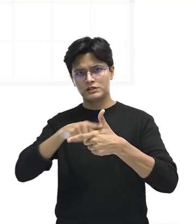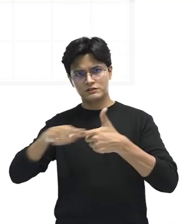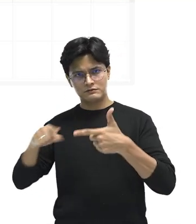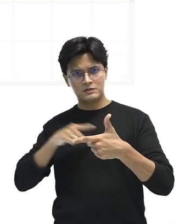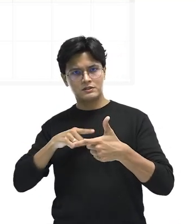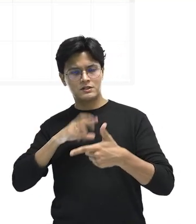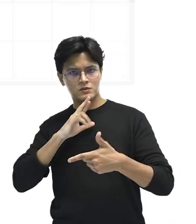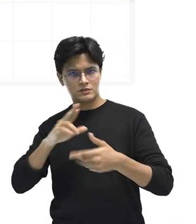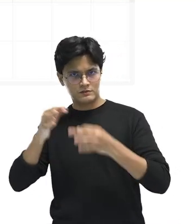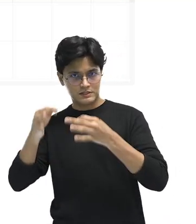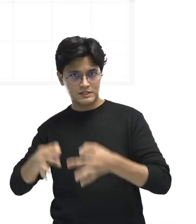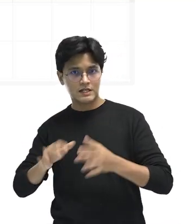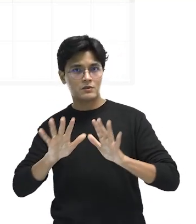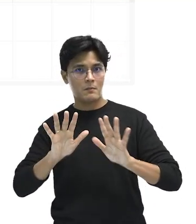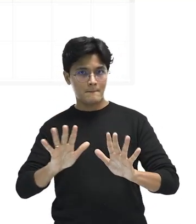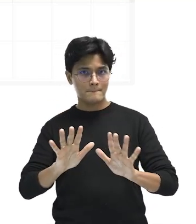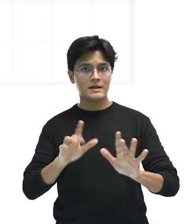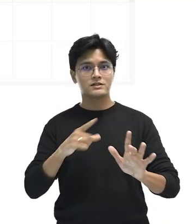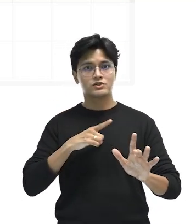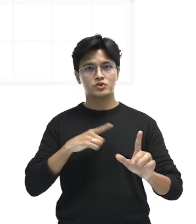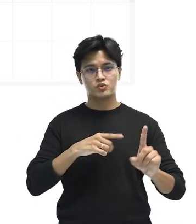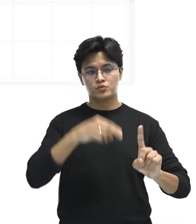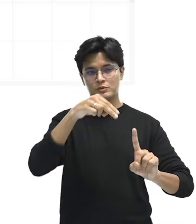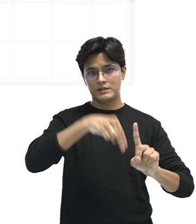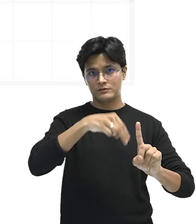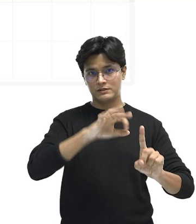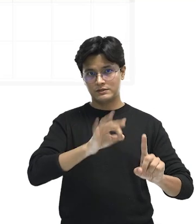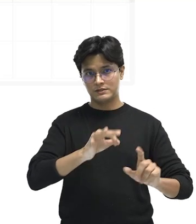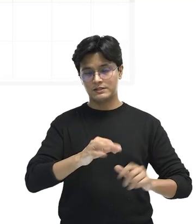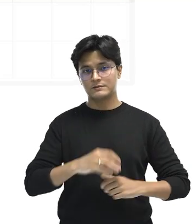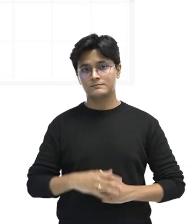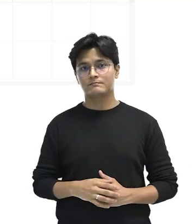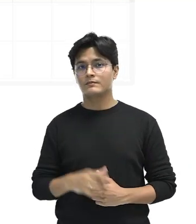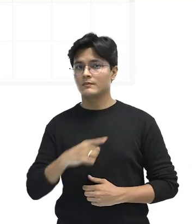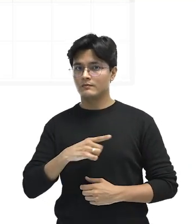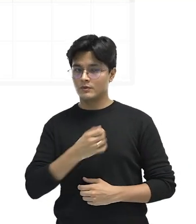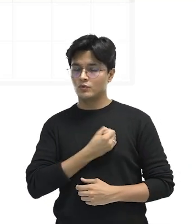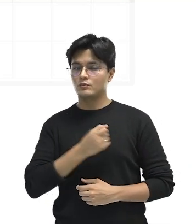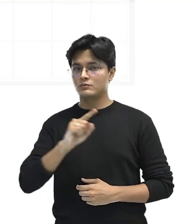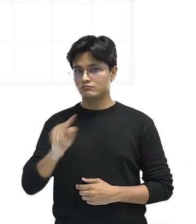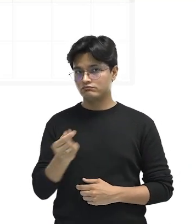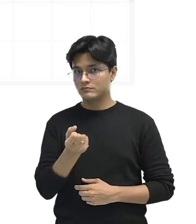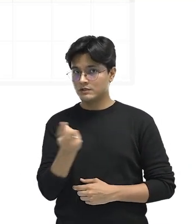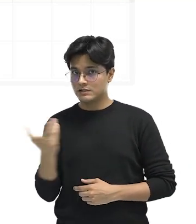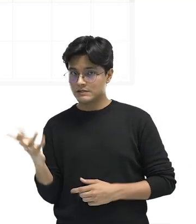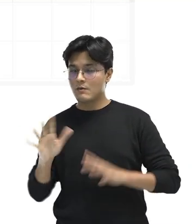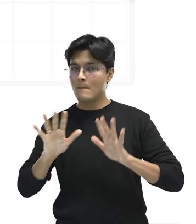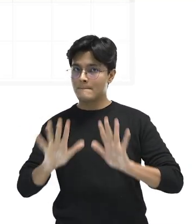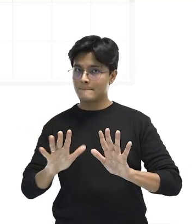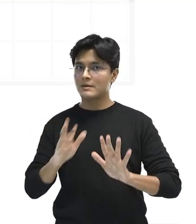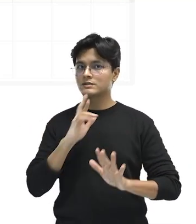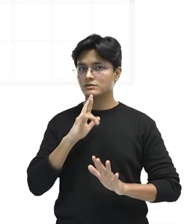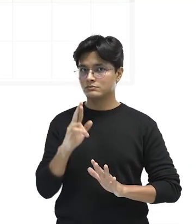gente ter o númerozinho decimal aqui. Ok? Mas é um número exato.